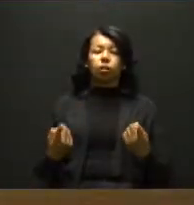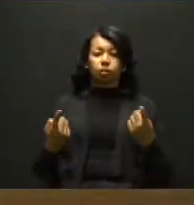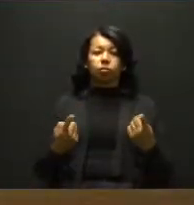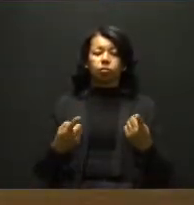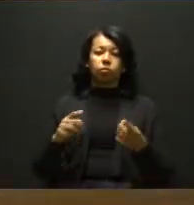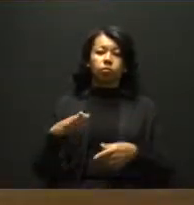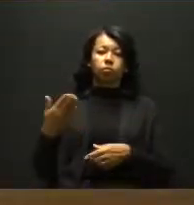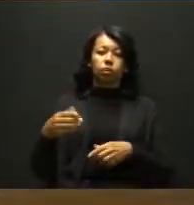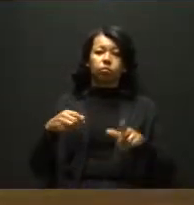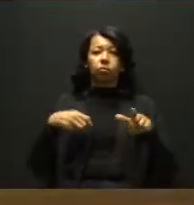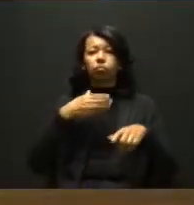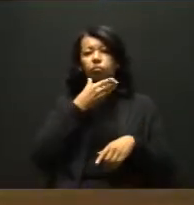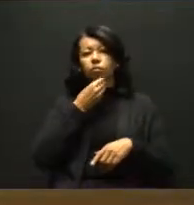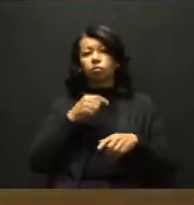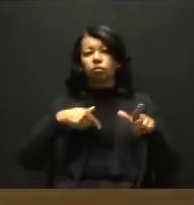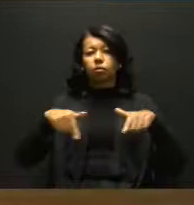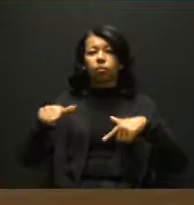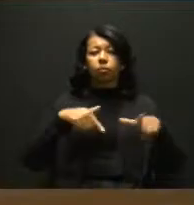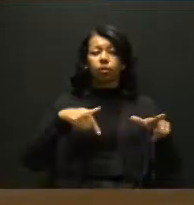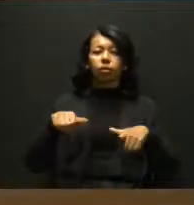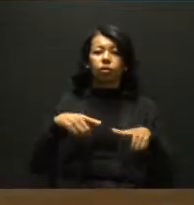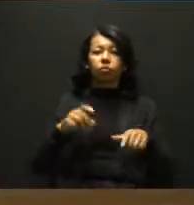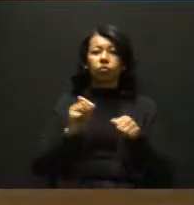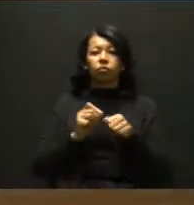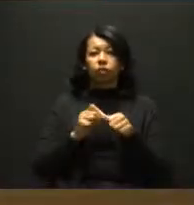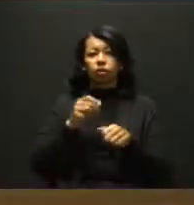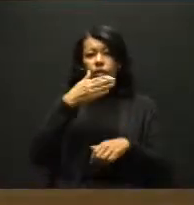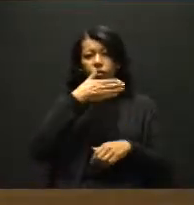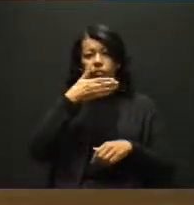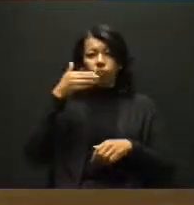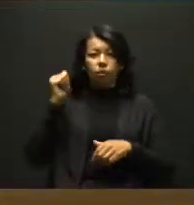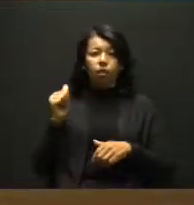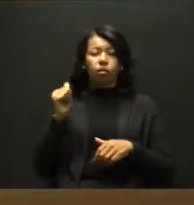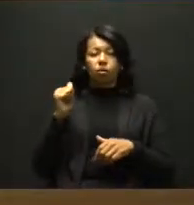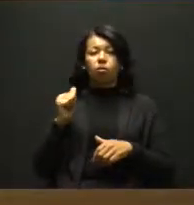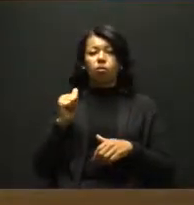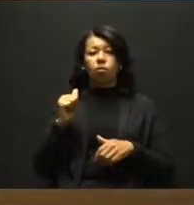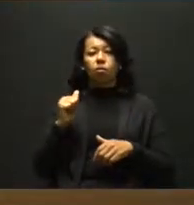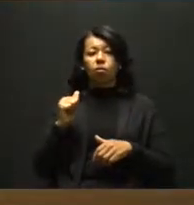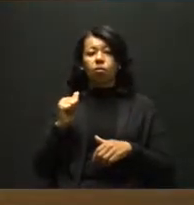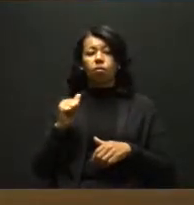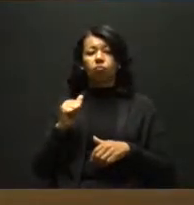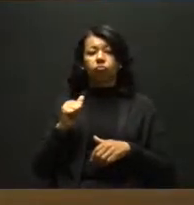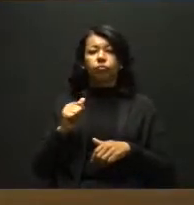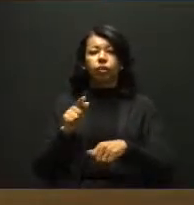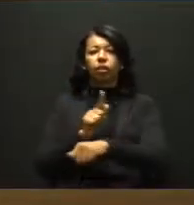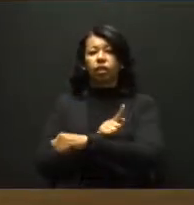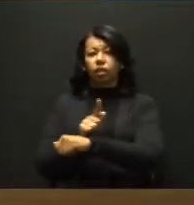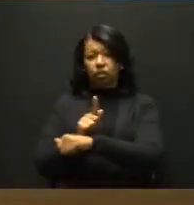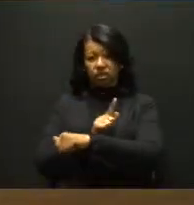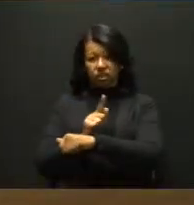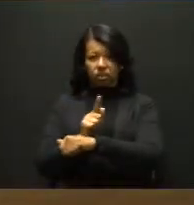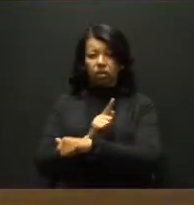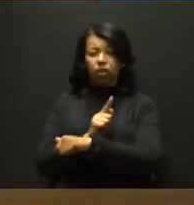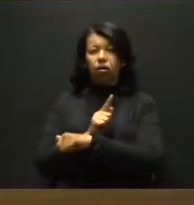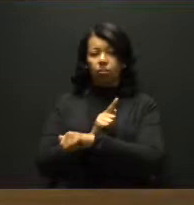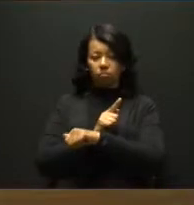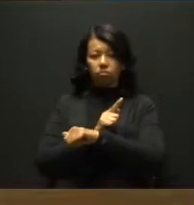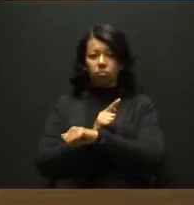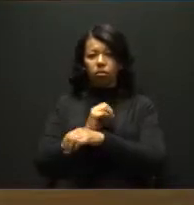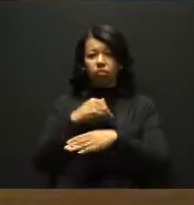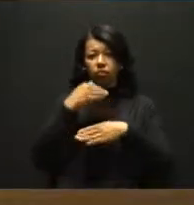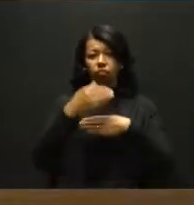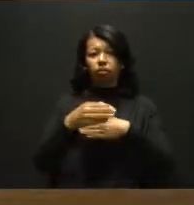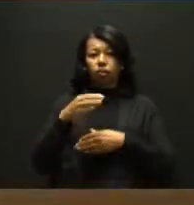o trabalhador andava o seu melhor lamentavelmente a gestão gestores que estavam à frente